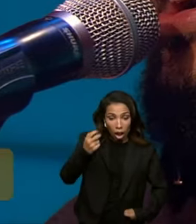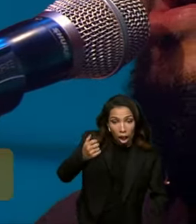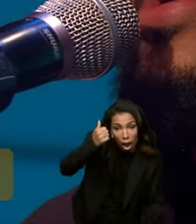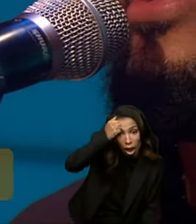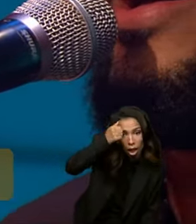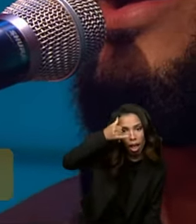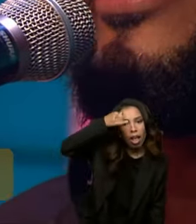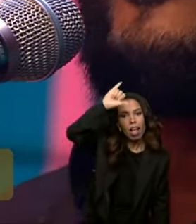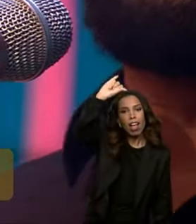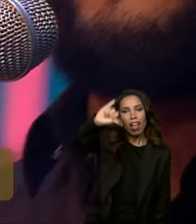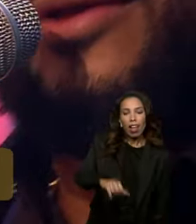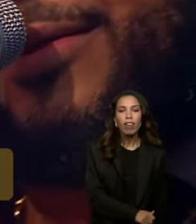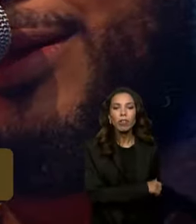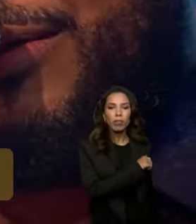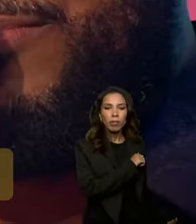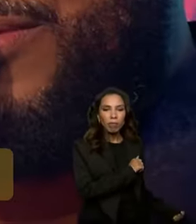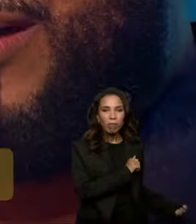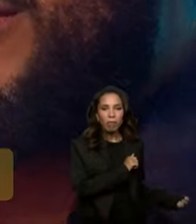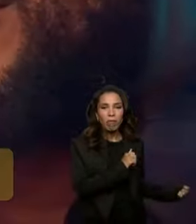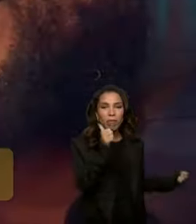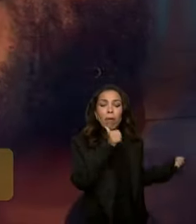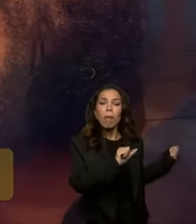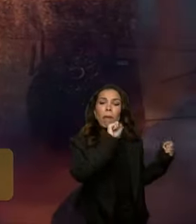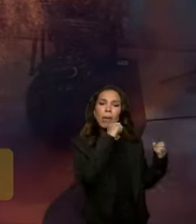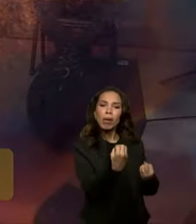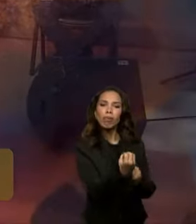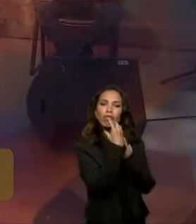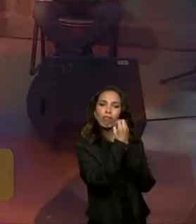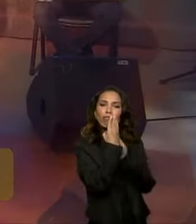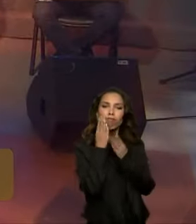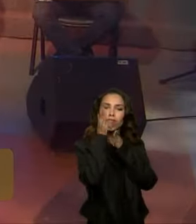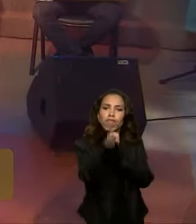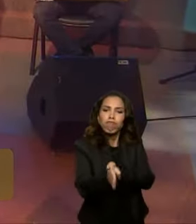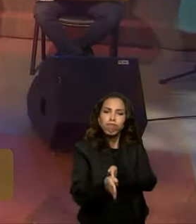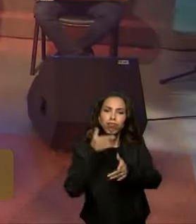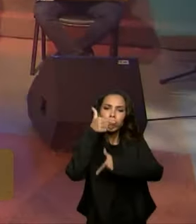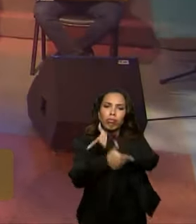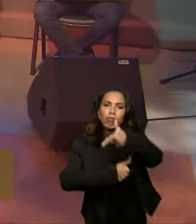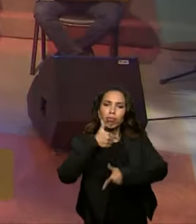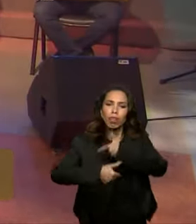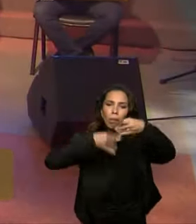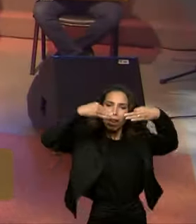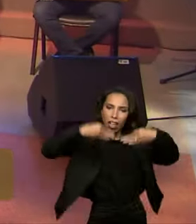Fala, mamãe. Mamãe me ensinou a correr pelo certo.